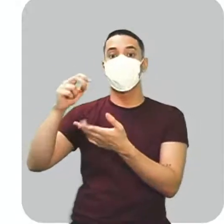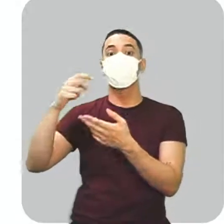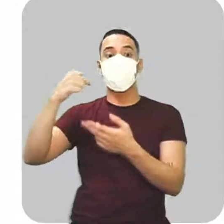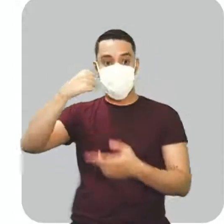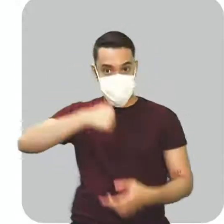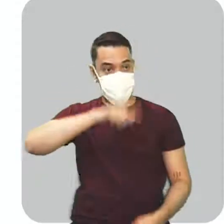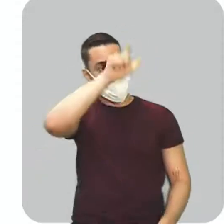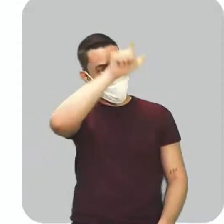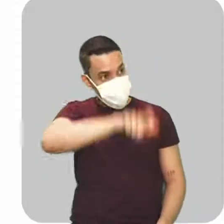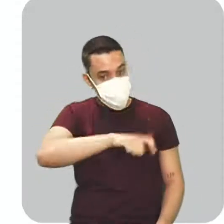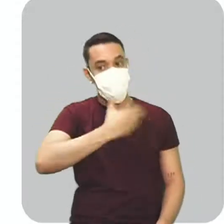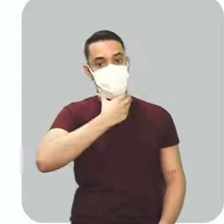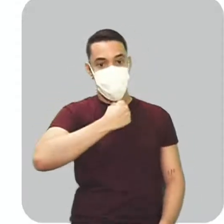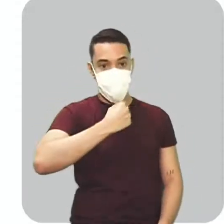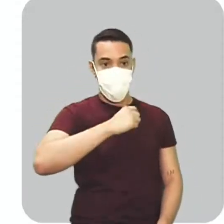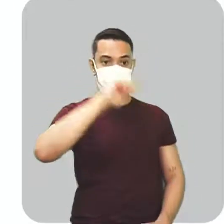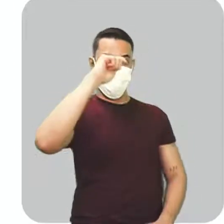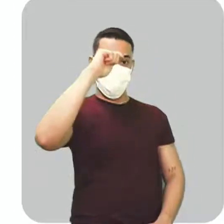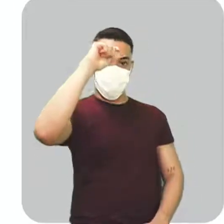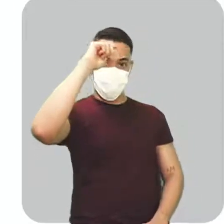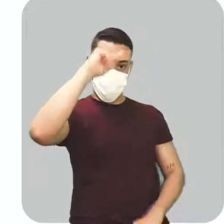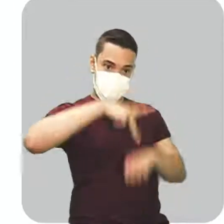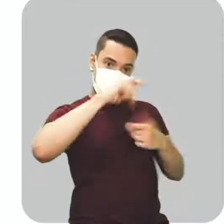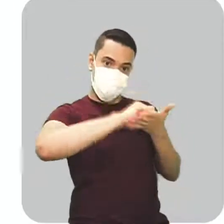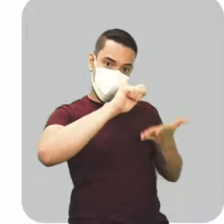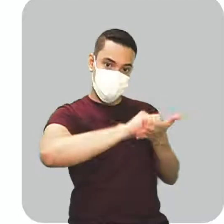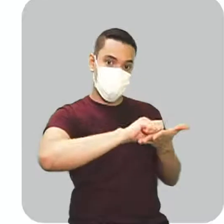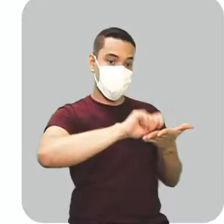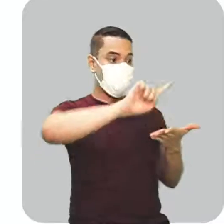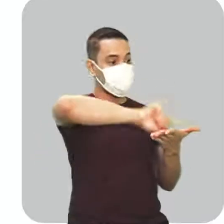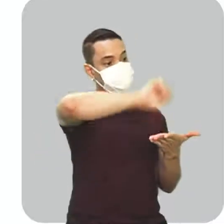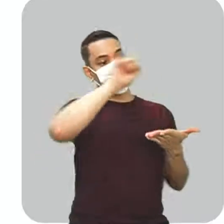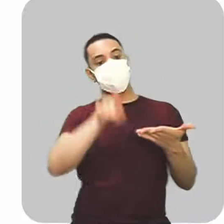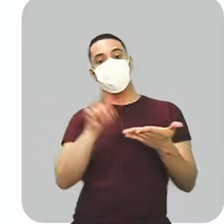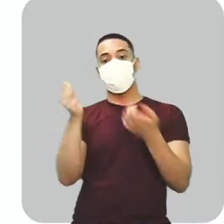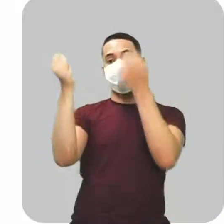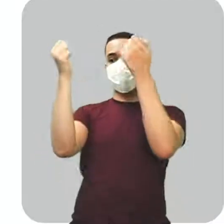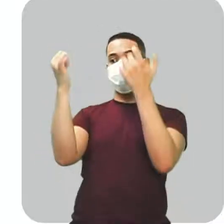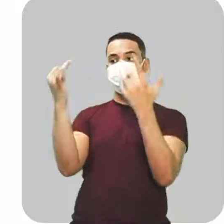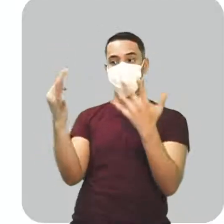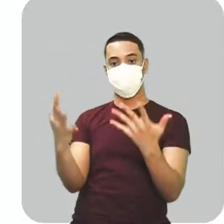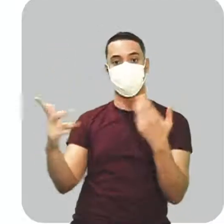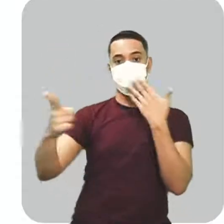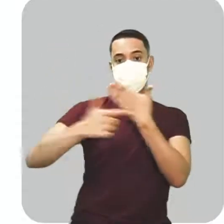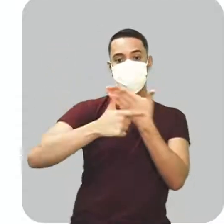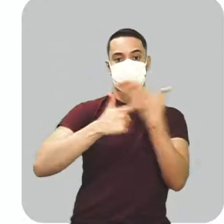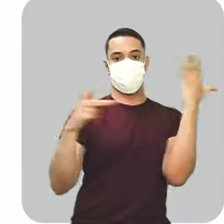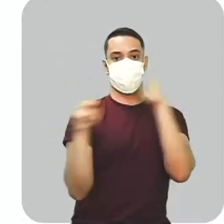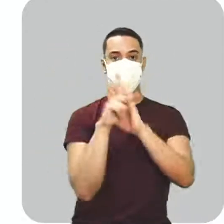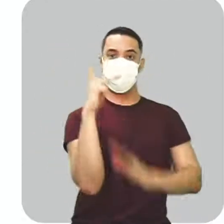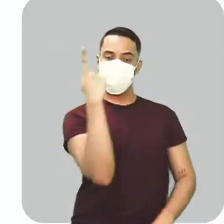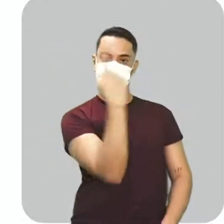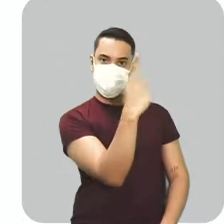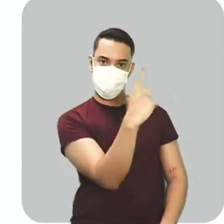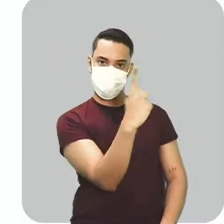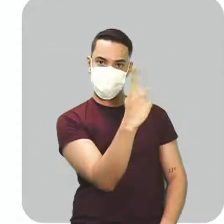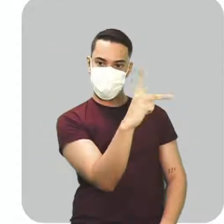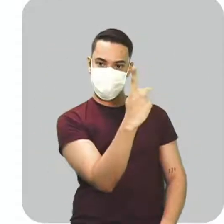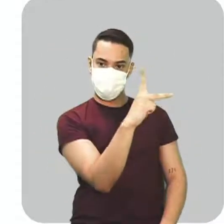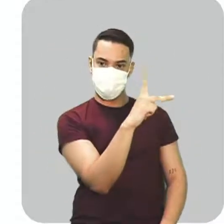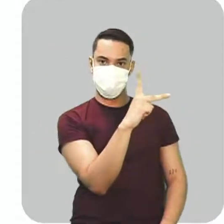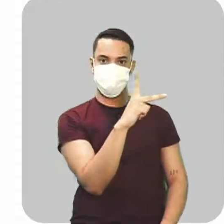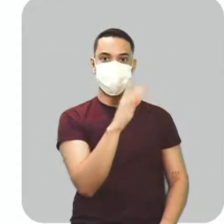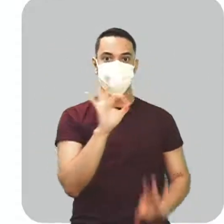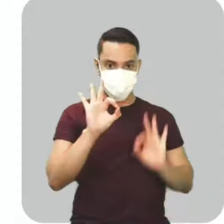aí? Então, essa parte que está explicando, né, vai ser marcado pela pontuação, tá